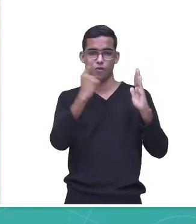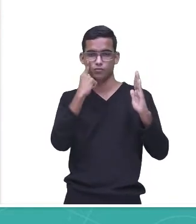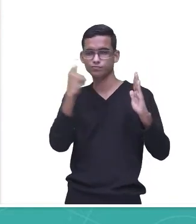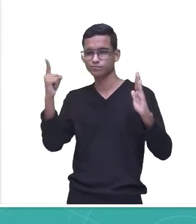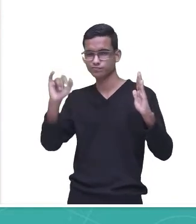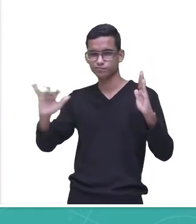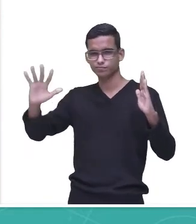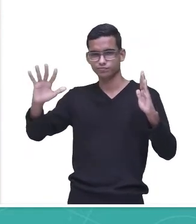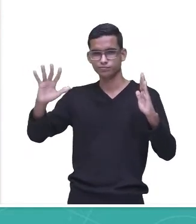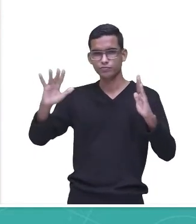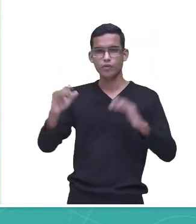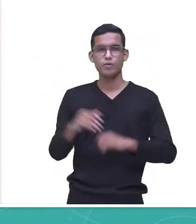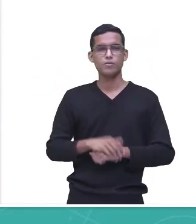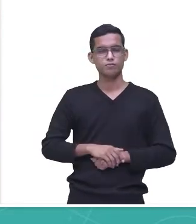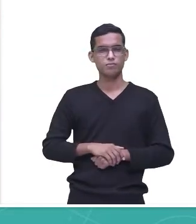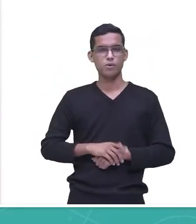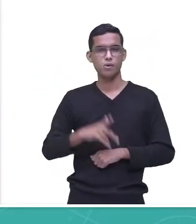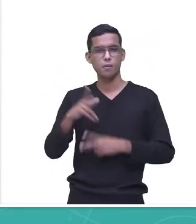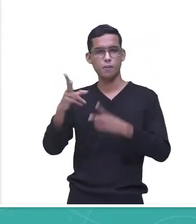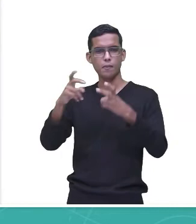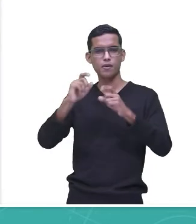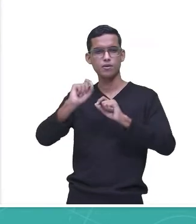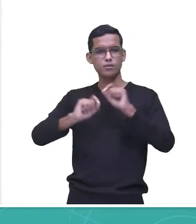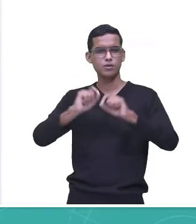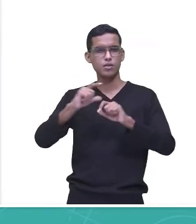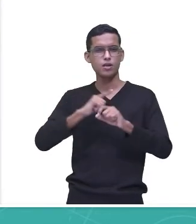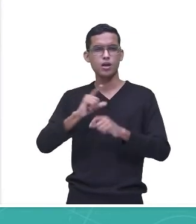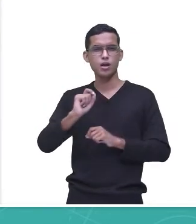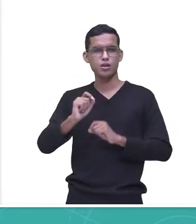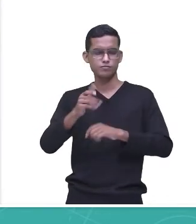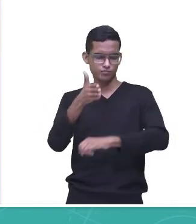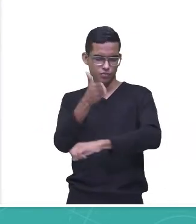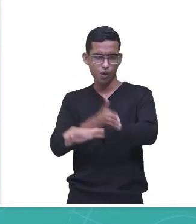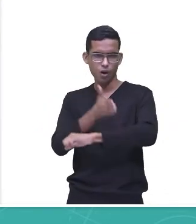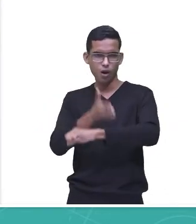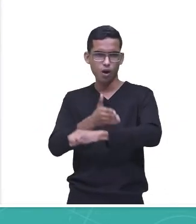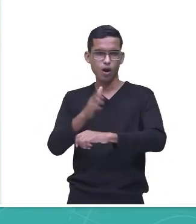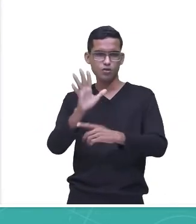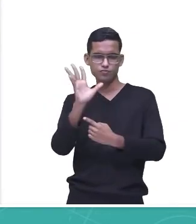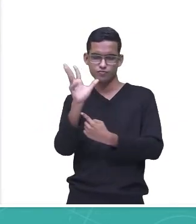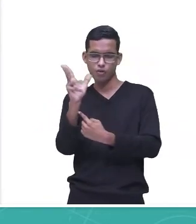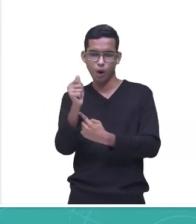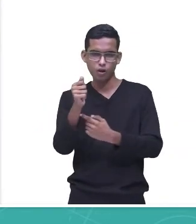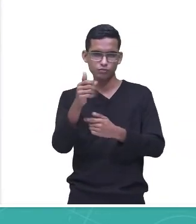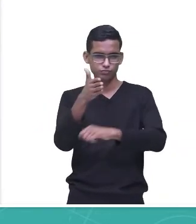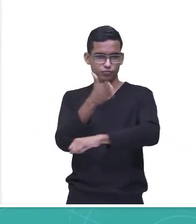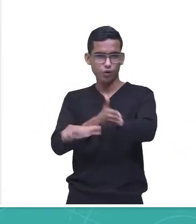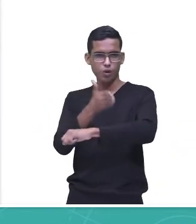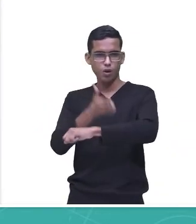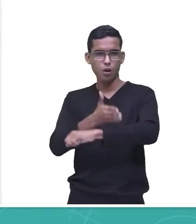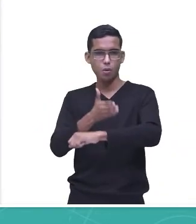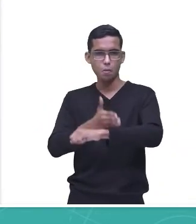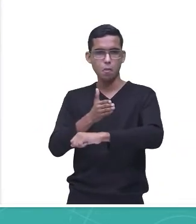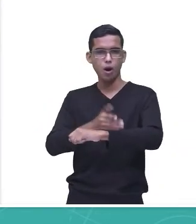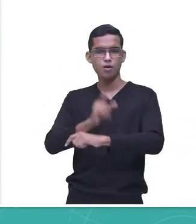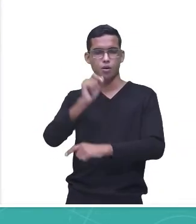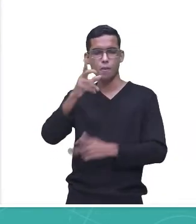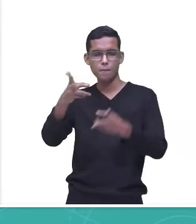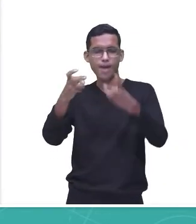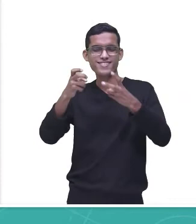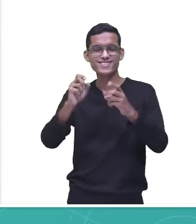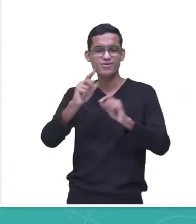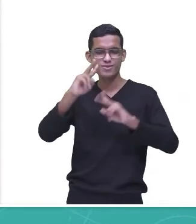pintura da arte medieval. Aqui os personagens eles são mais naturalistas, diferente daquele